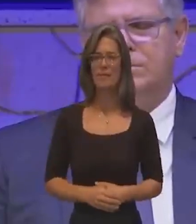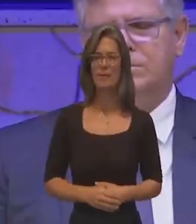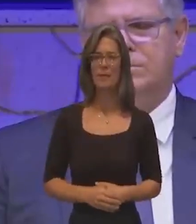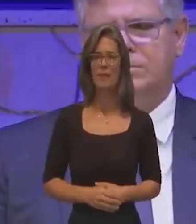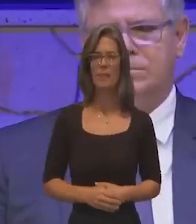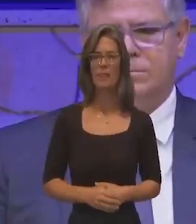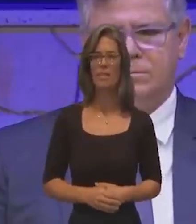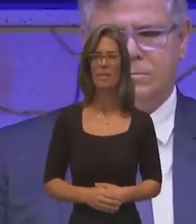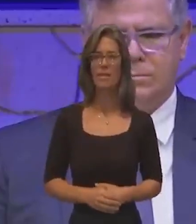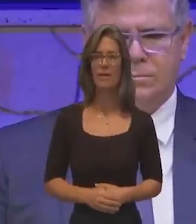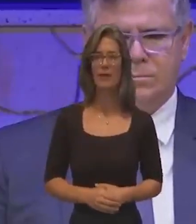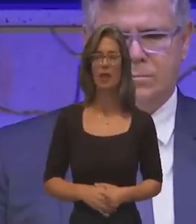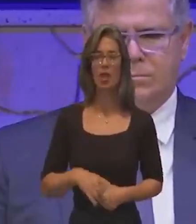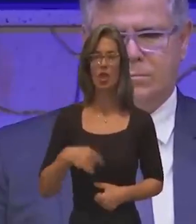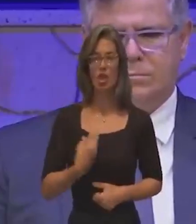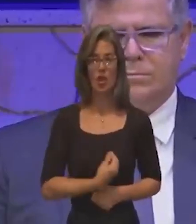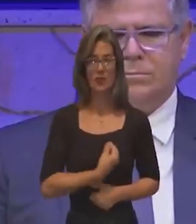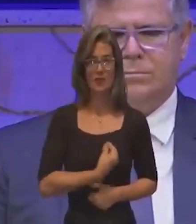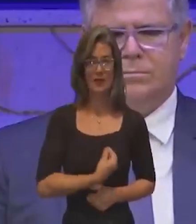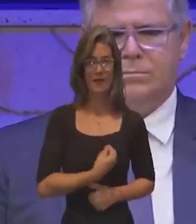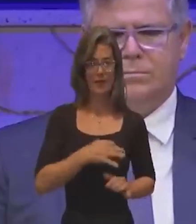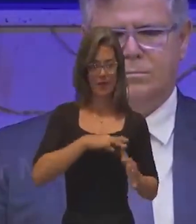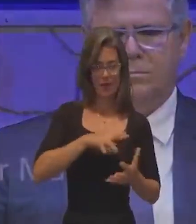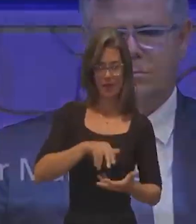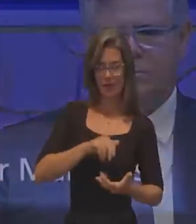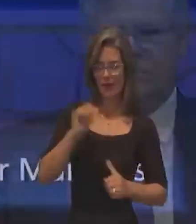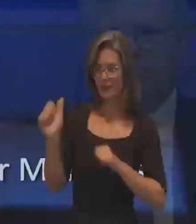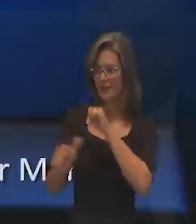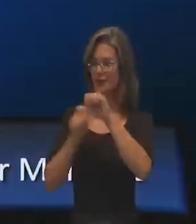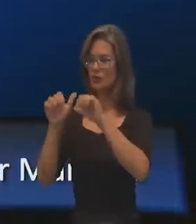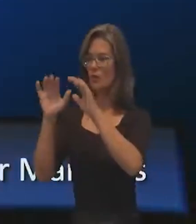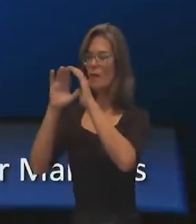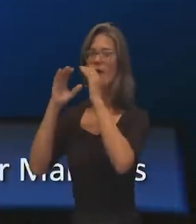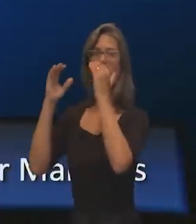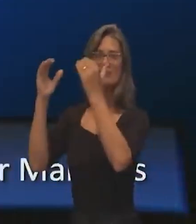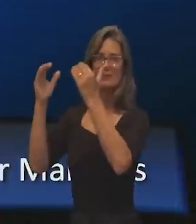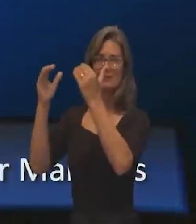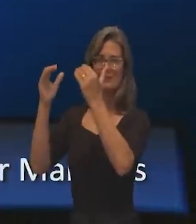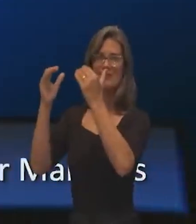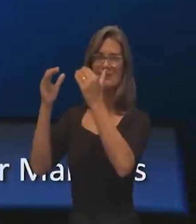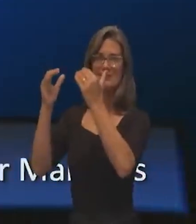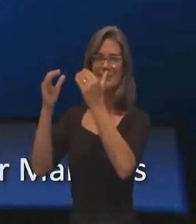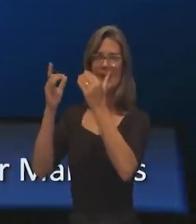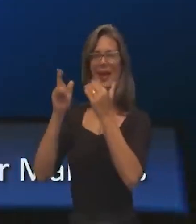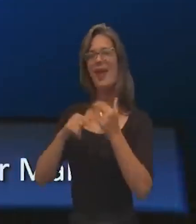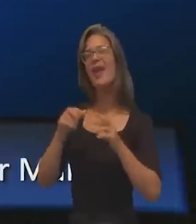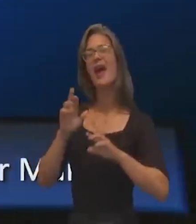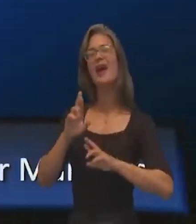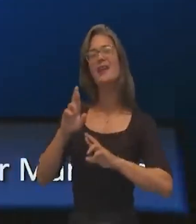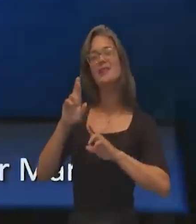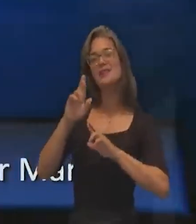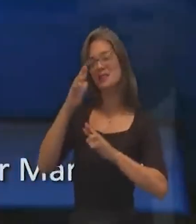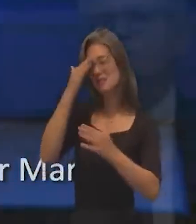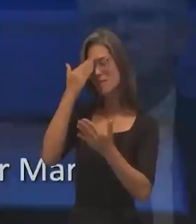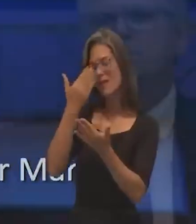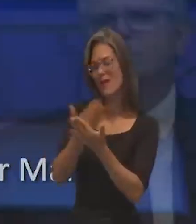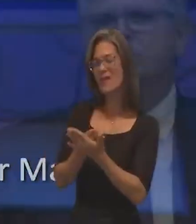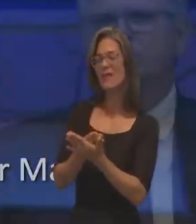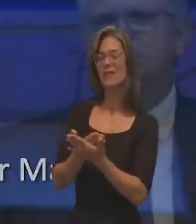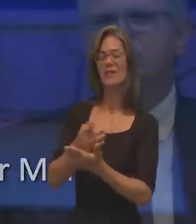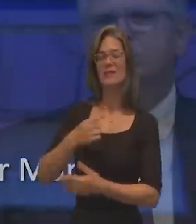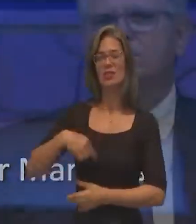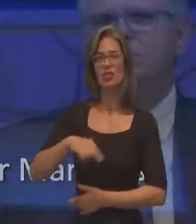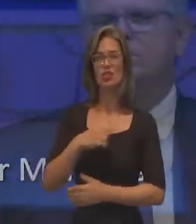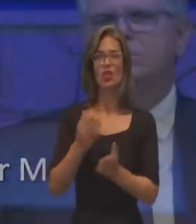Da terra ao céu, a esperança do cristão. As pessoas que não conhecem